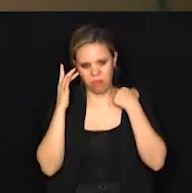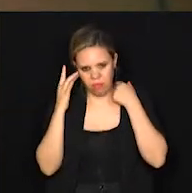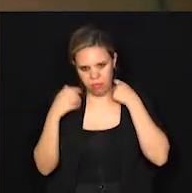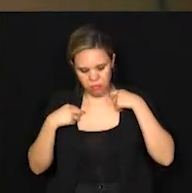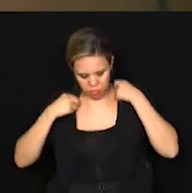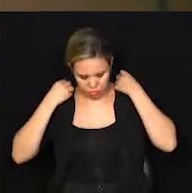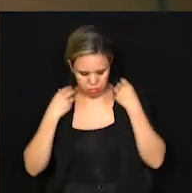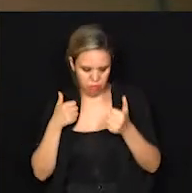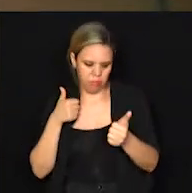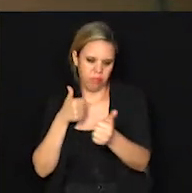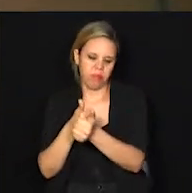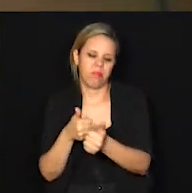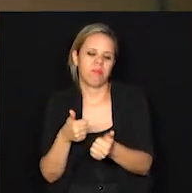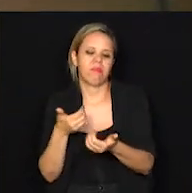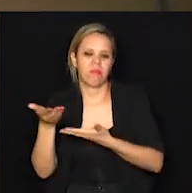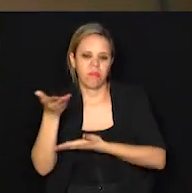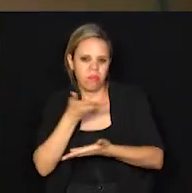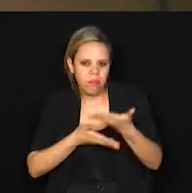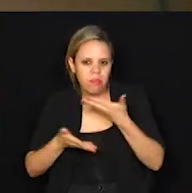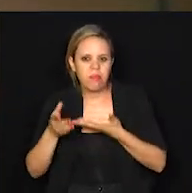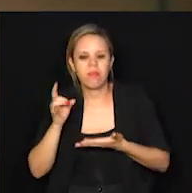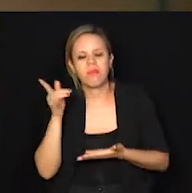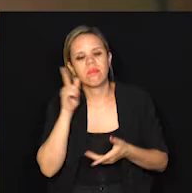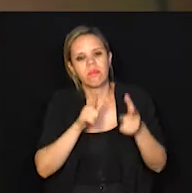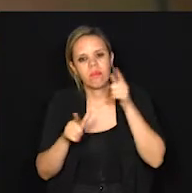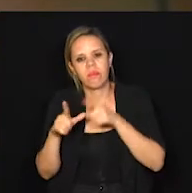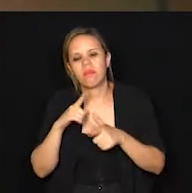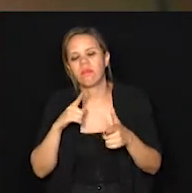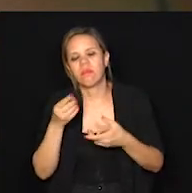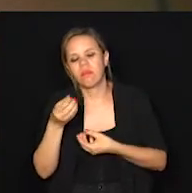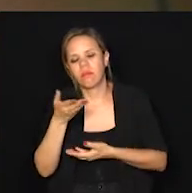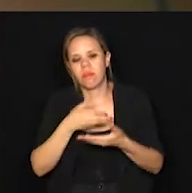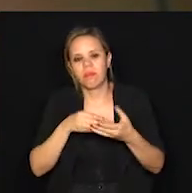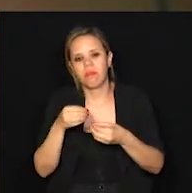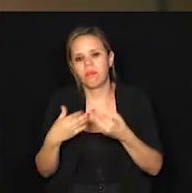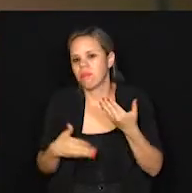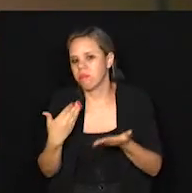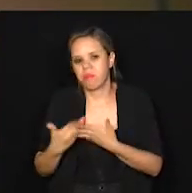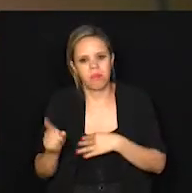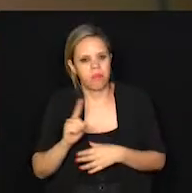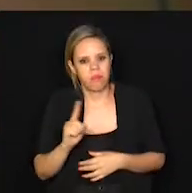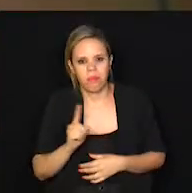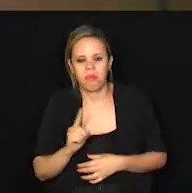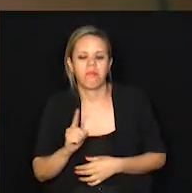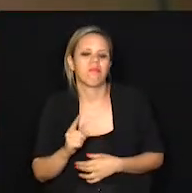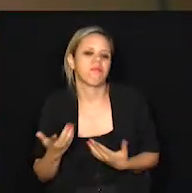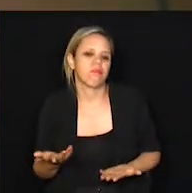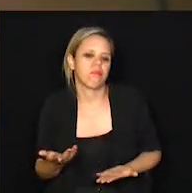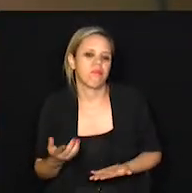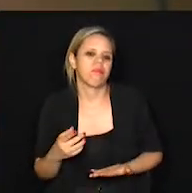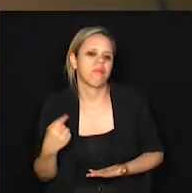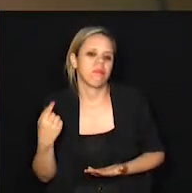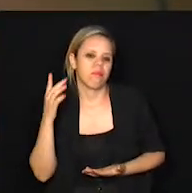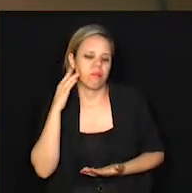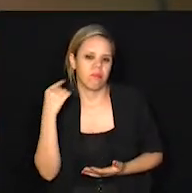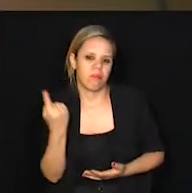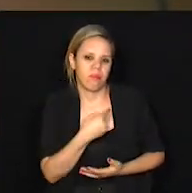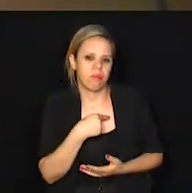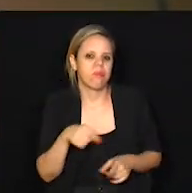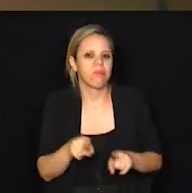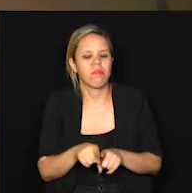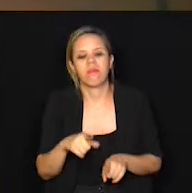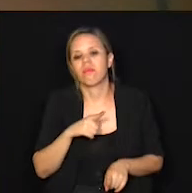uns comentários nas redes sociais de que aqueles que não querem, por exemplo, o retorno às aulas porque não querem voltar a trabalhar. Eu